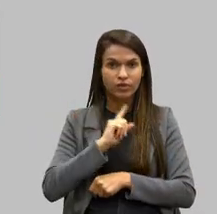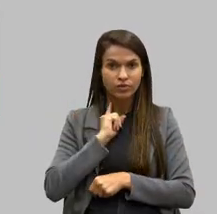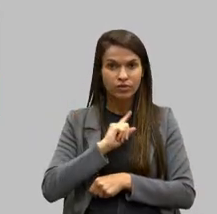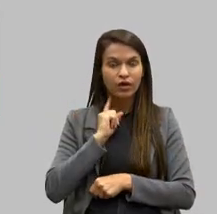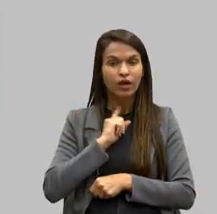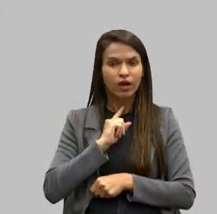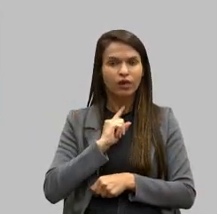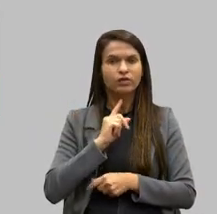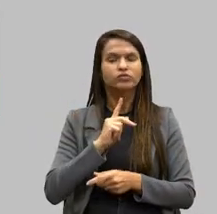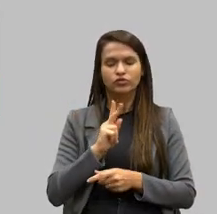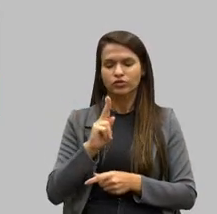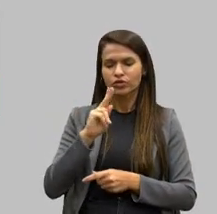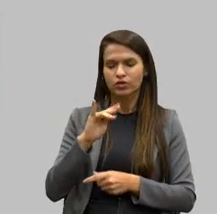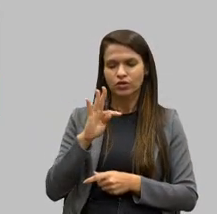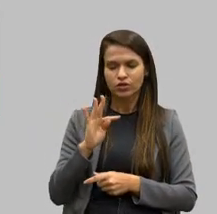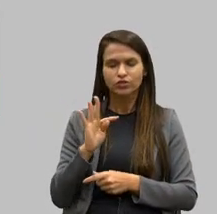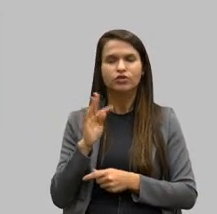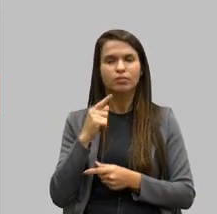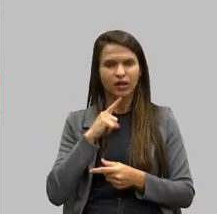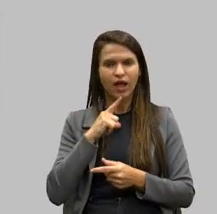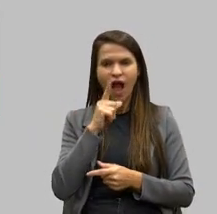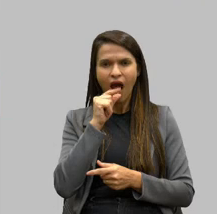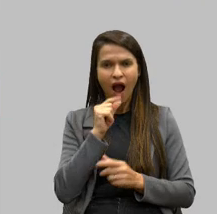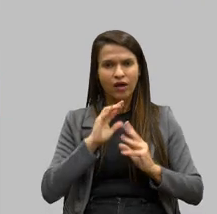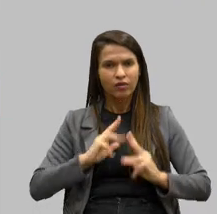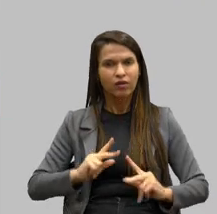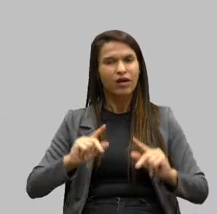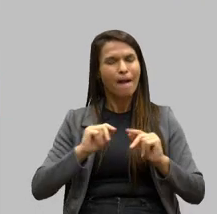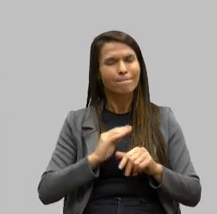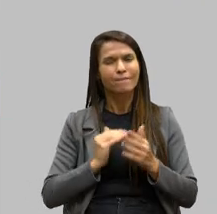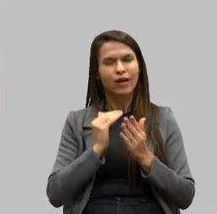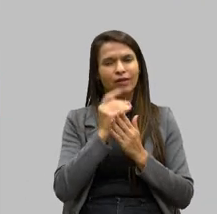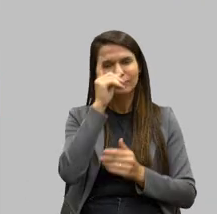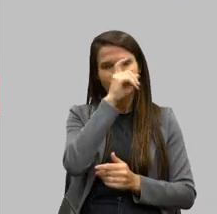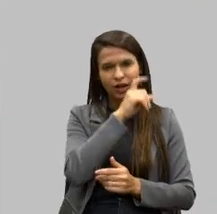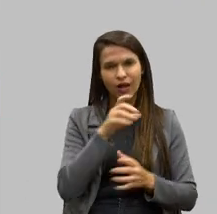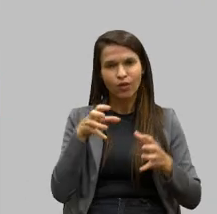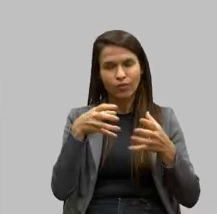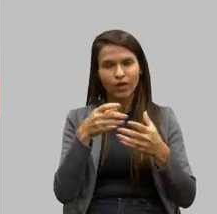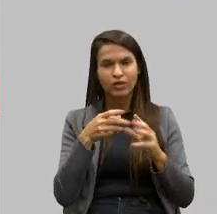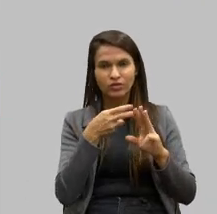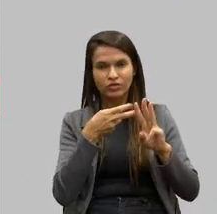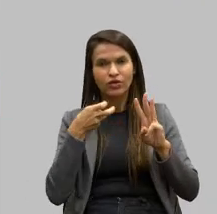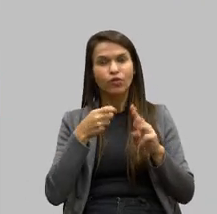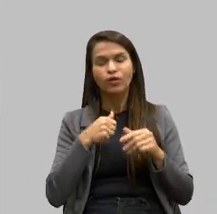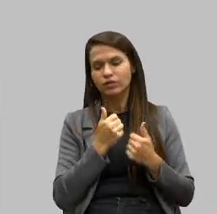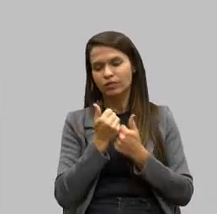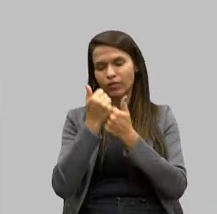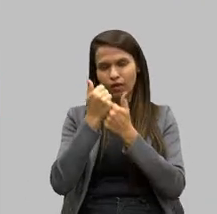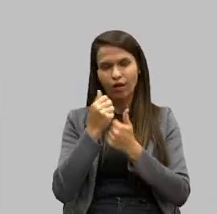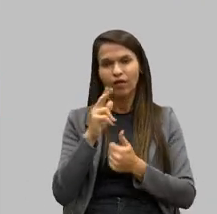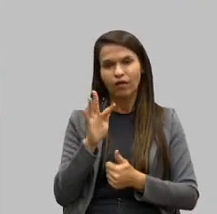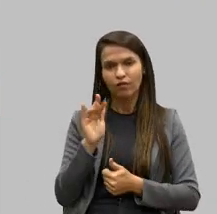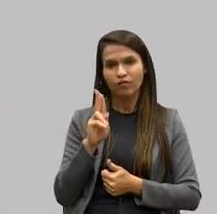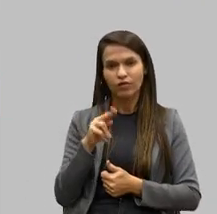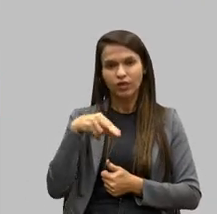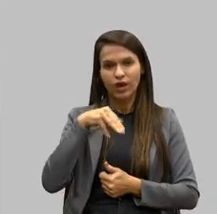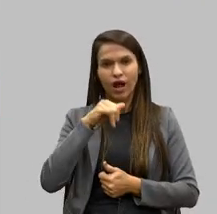kits para colocar água potável, que é um problema. E a maior dificuldade na comunidade indígena, nós estamos apoiando a FUNAI na instalação dessas águas.